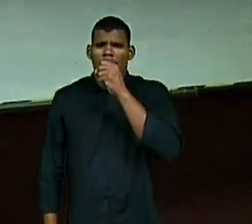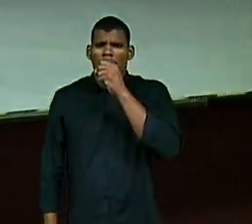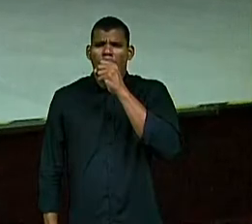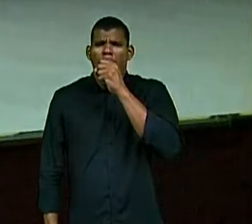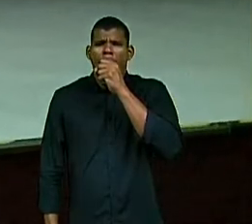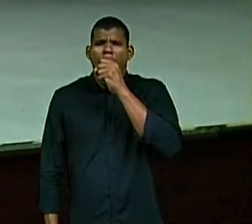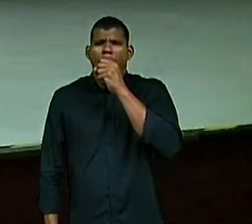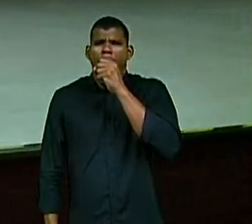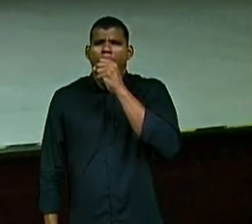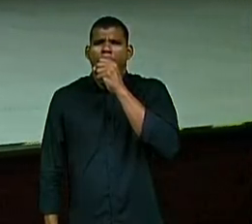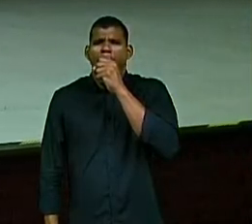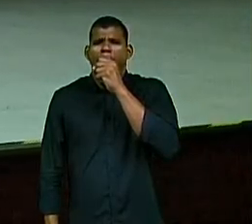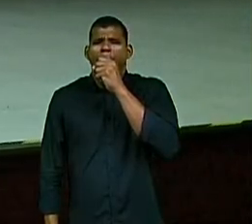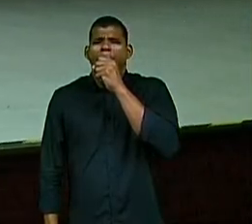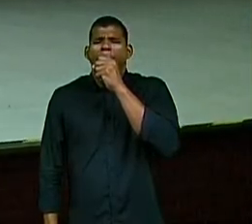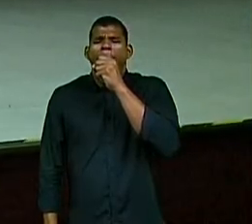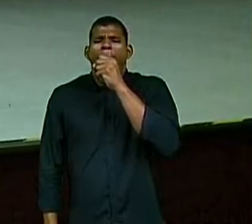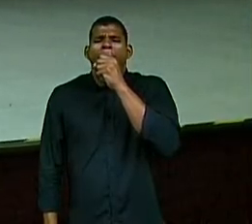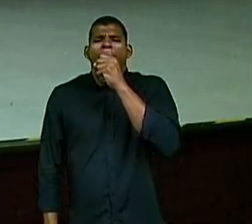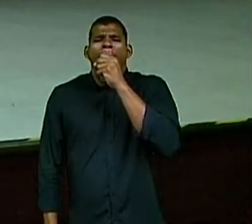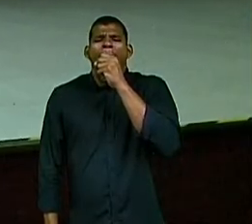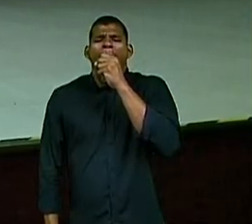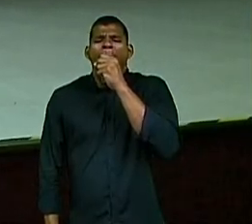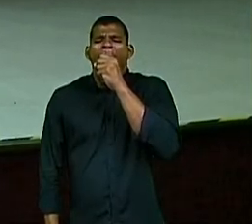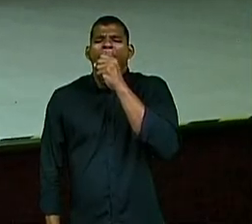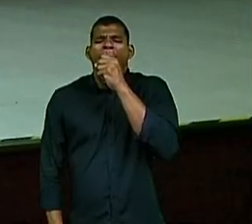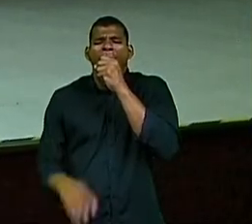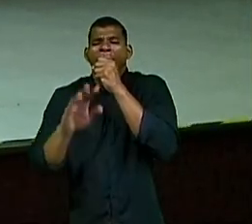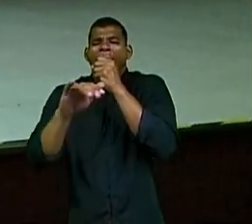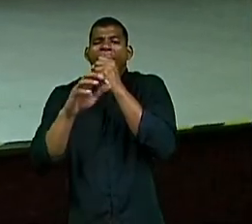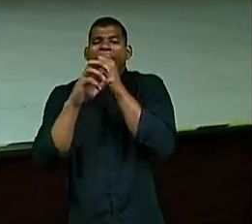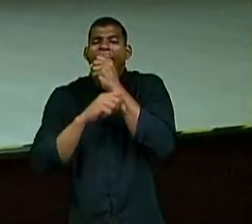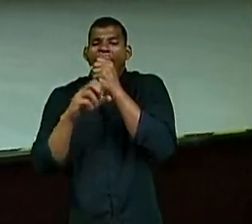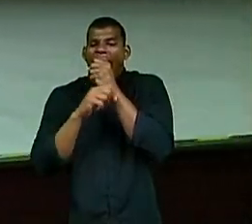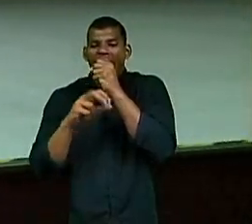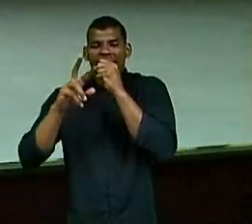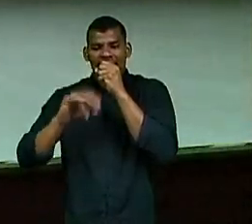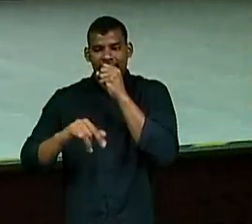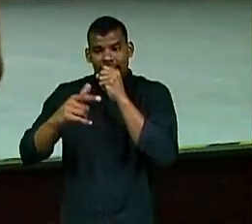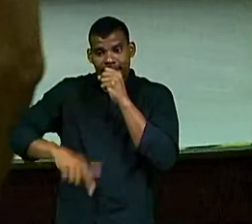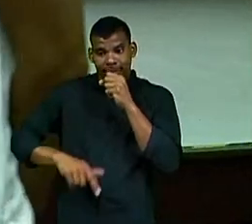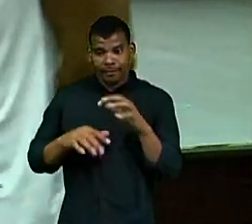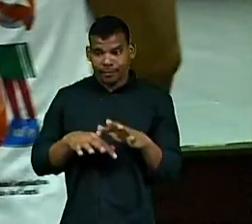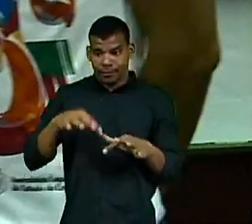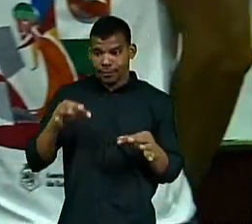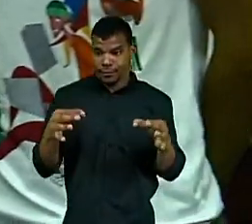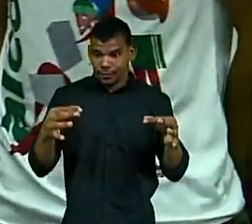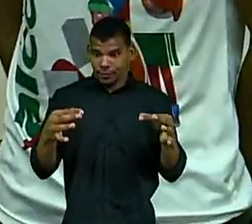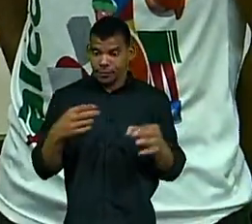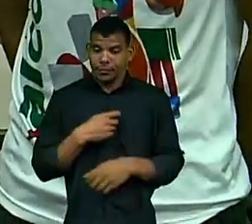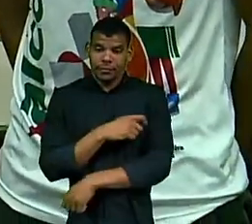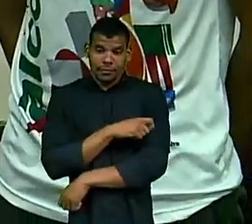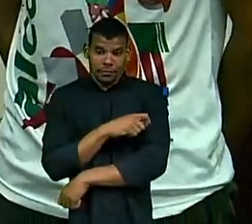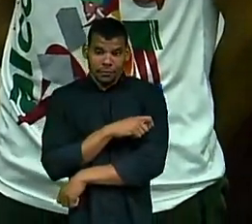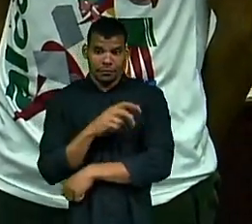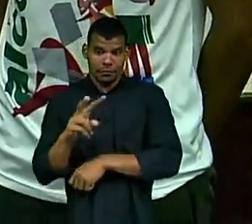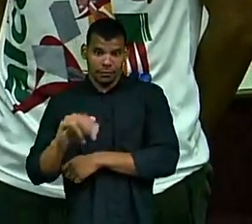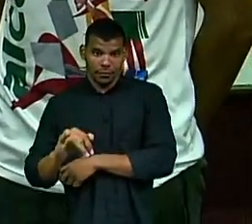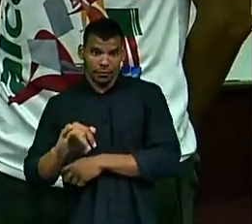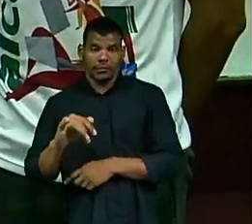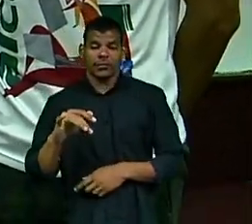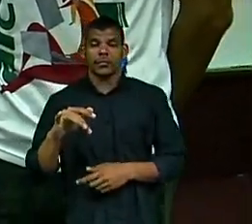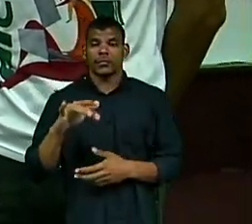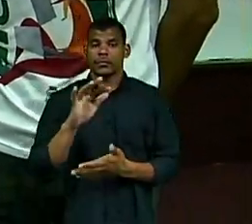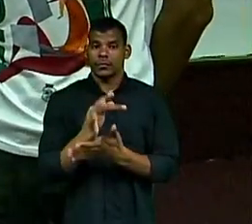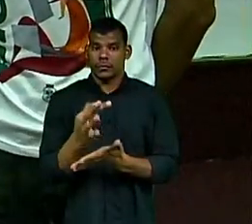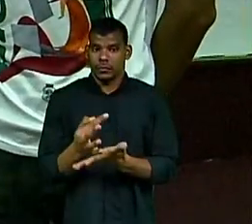mas eu vou mesmo assim sábado que vem vai ter sorteio novamente e esses alunos que tem o menor quantidade de